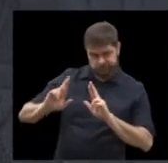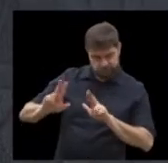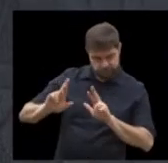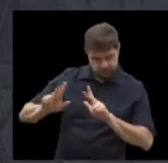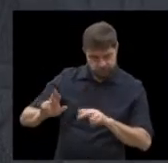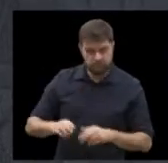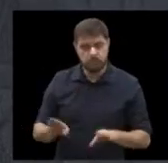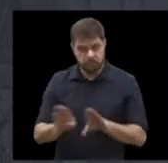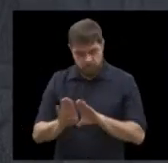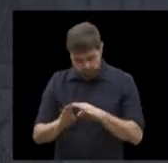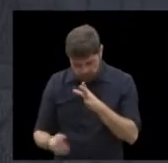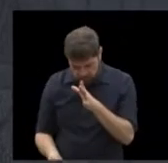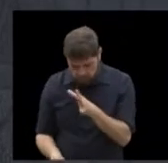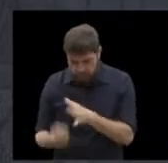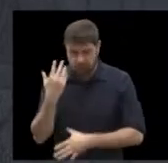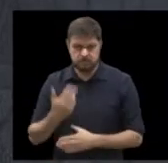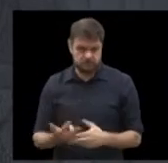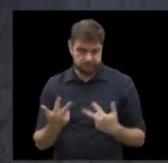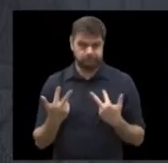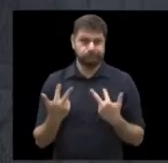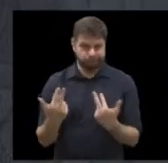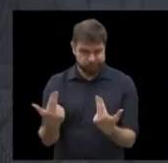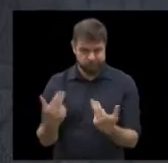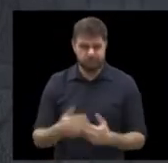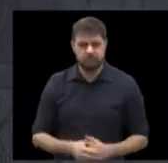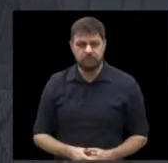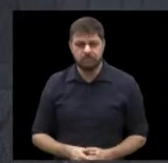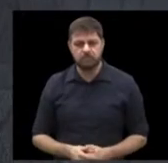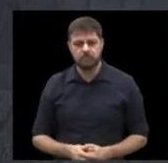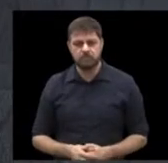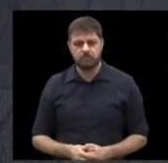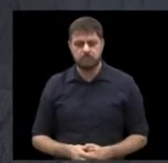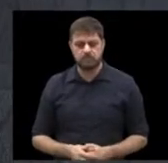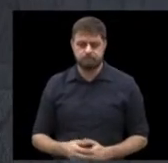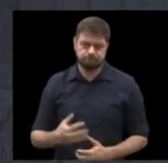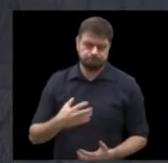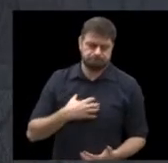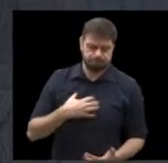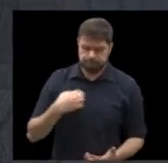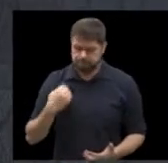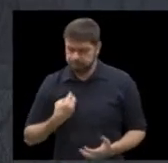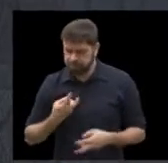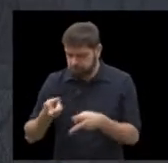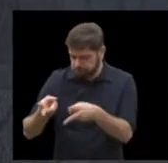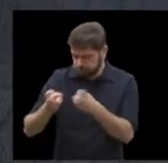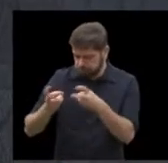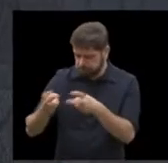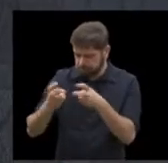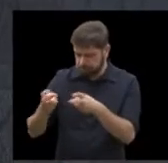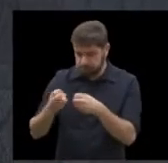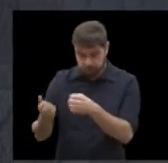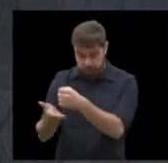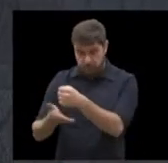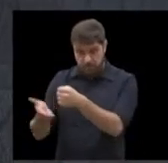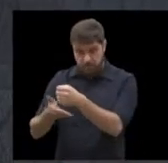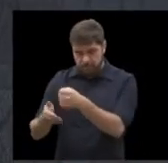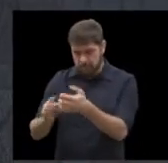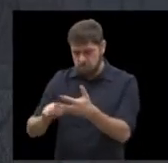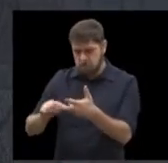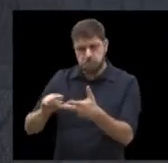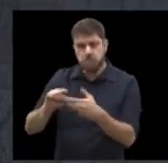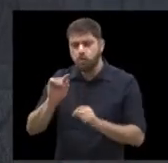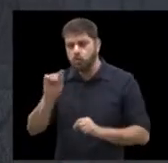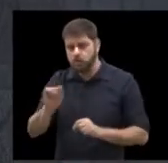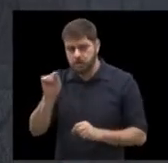Que também pode ser pelo mesmo motivo. Mas de qualquer maneira, os sintomas comuns e principais,